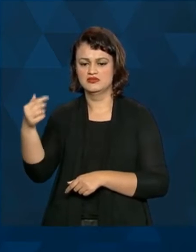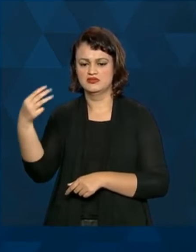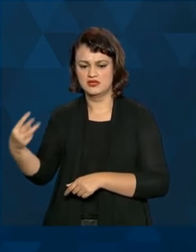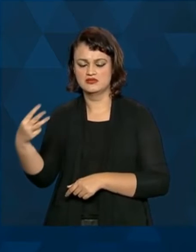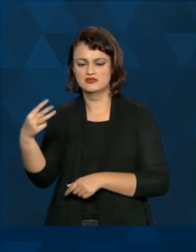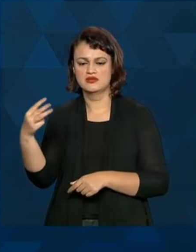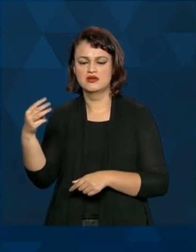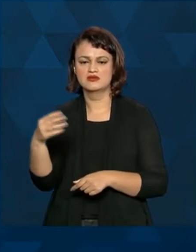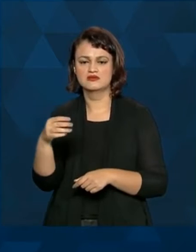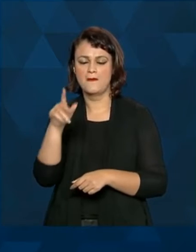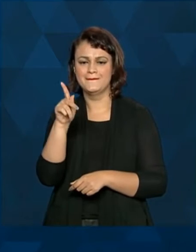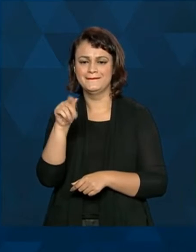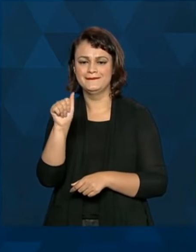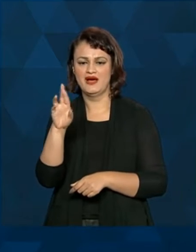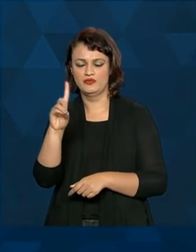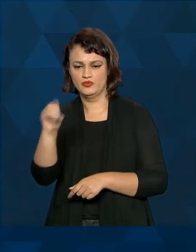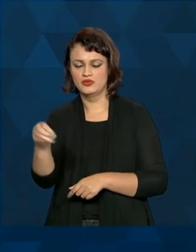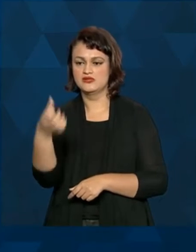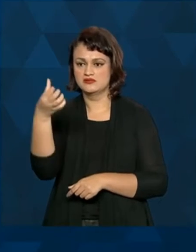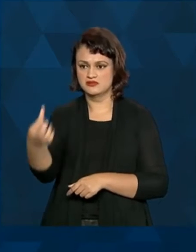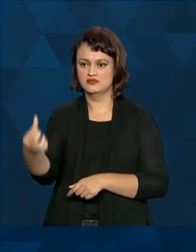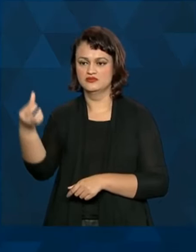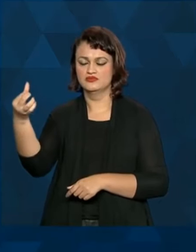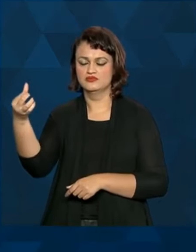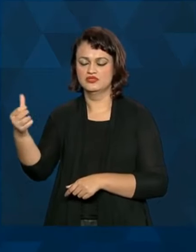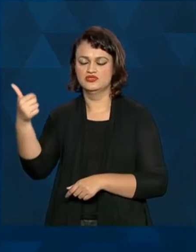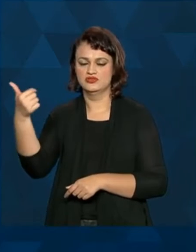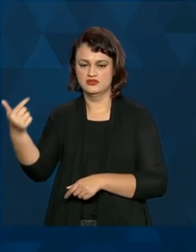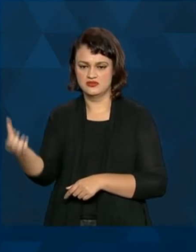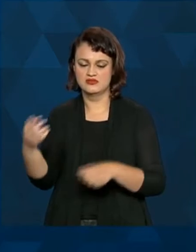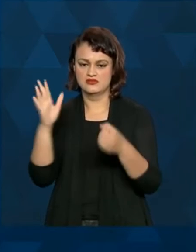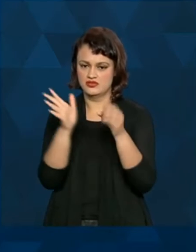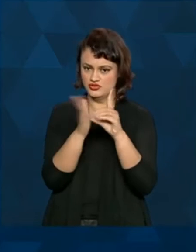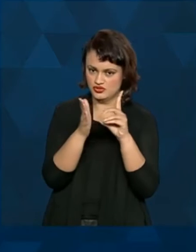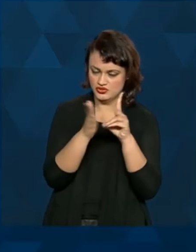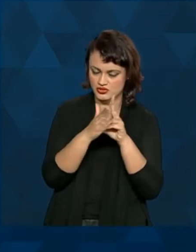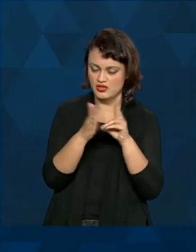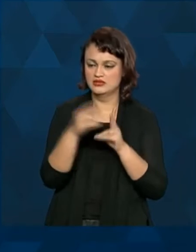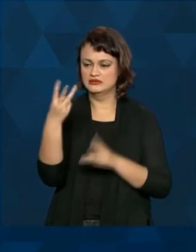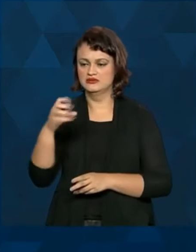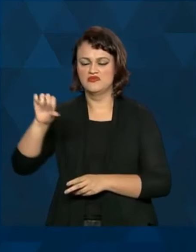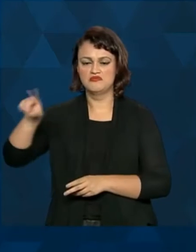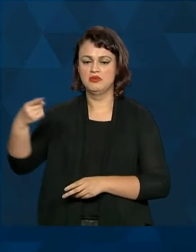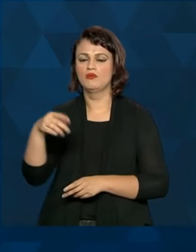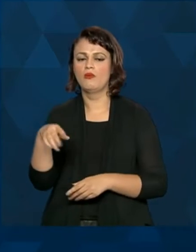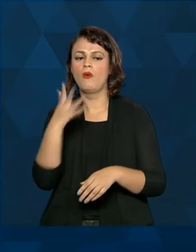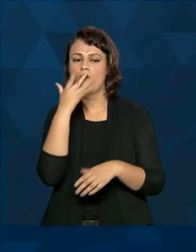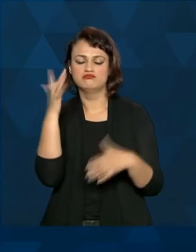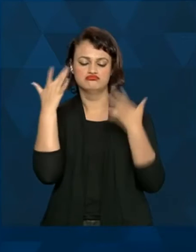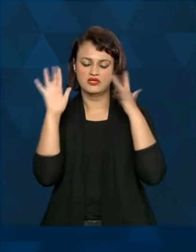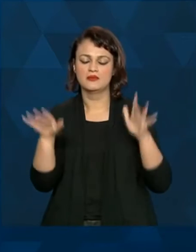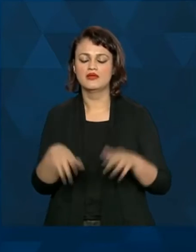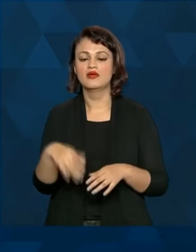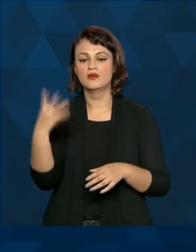77.473 da raça parda, 616 indígena, 39.000 ignorado e